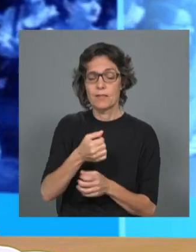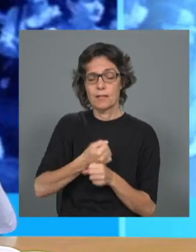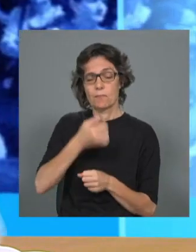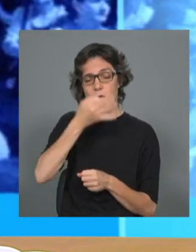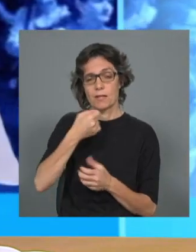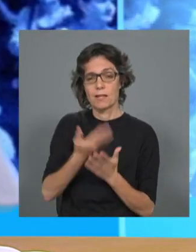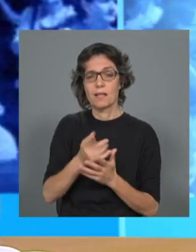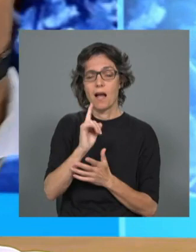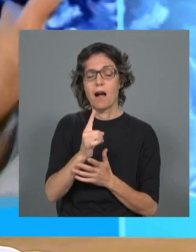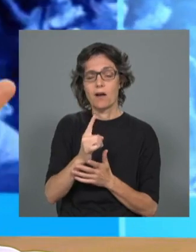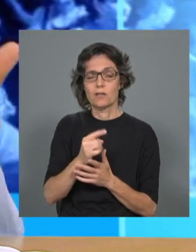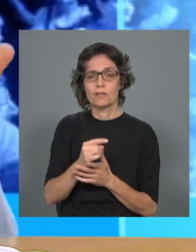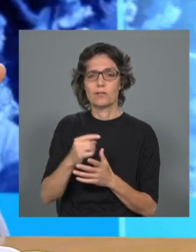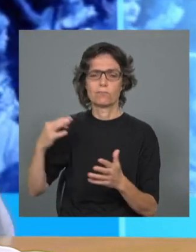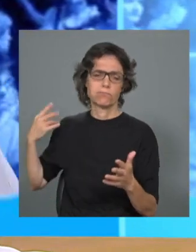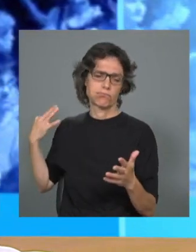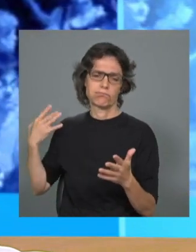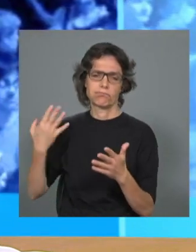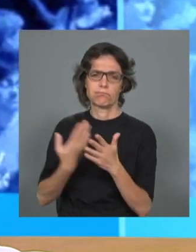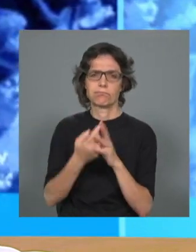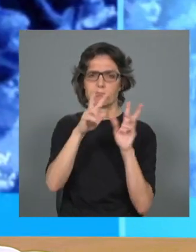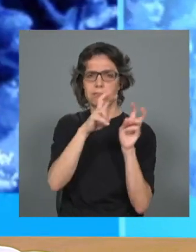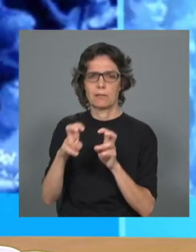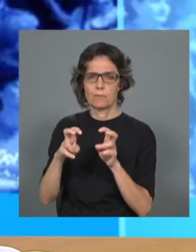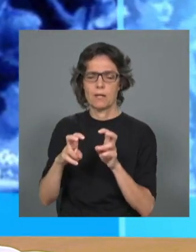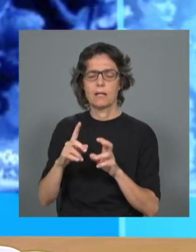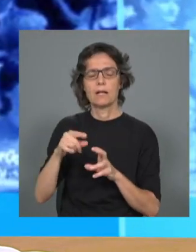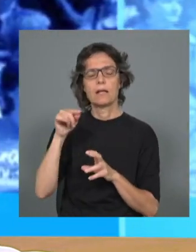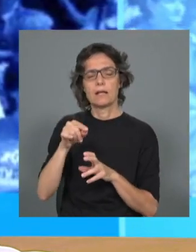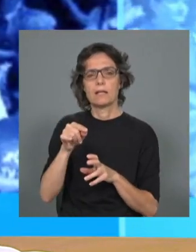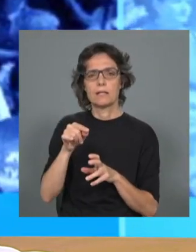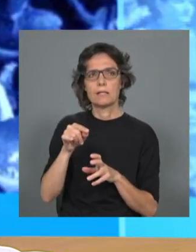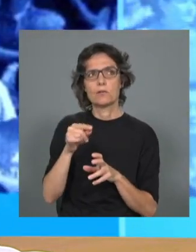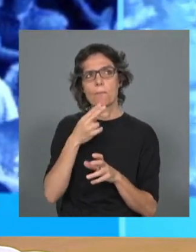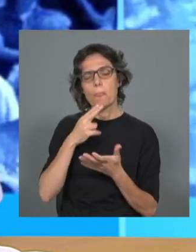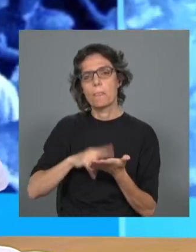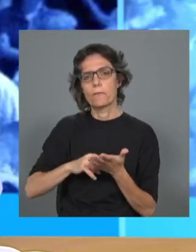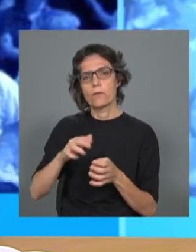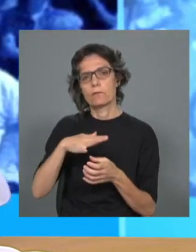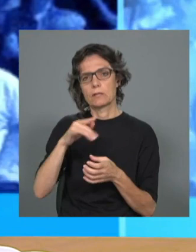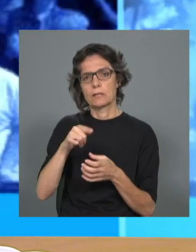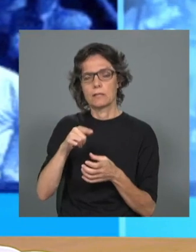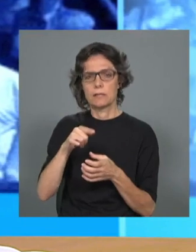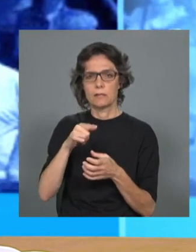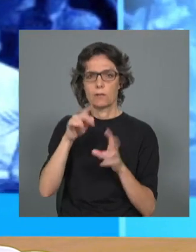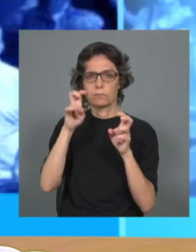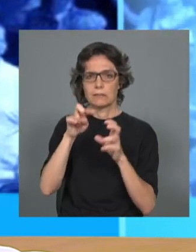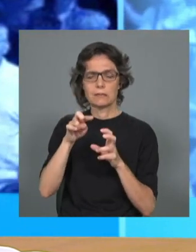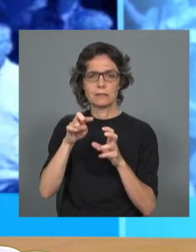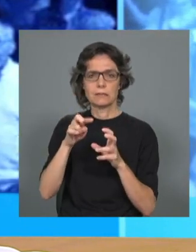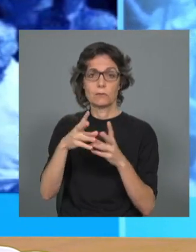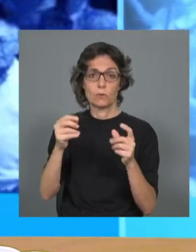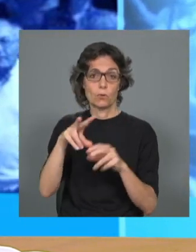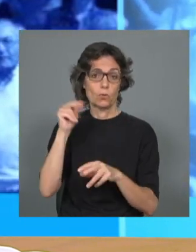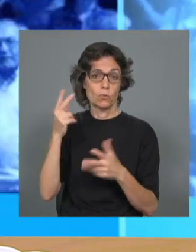trabalho vem de há vários anos a acompanhar-nos. É uma situação, é uma questão que nunca está resolvida